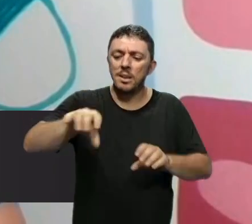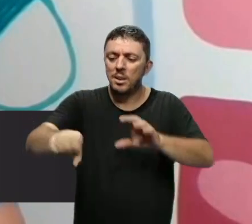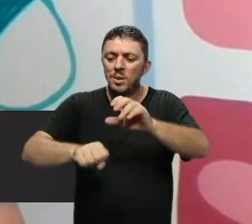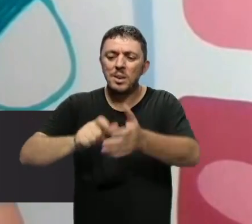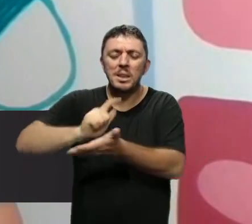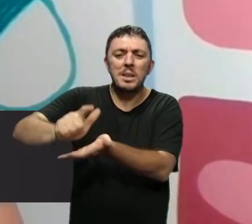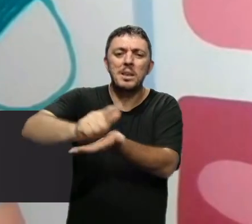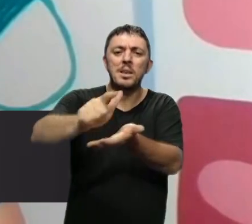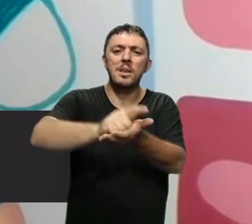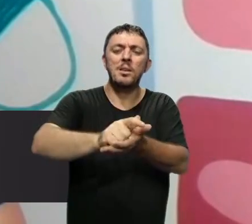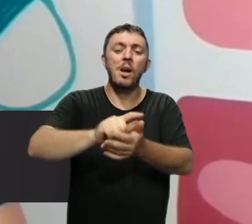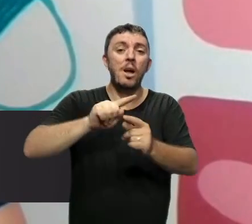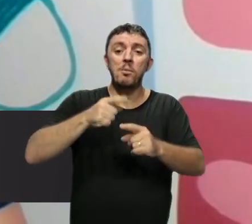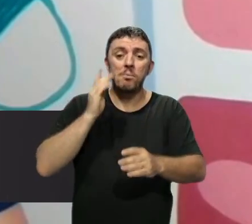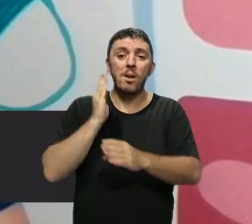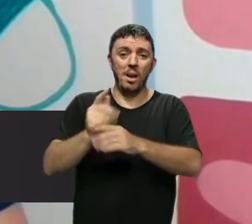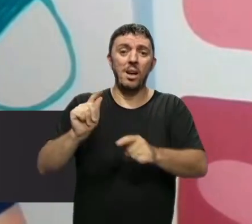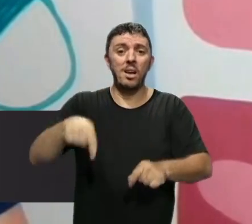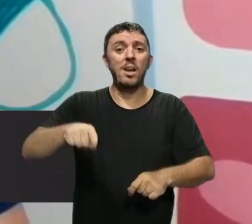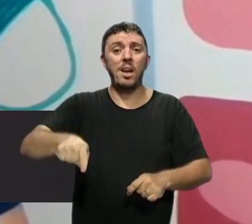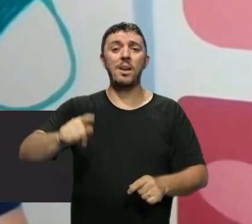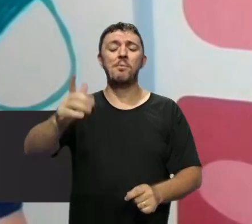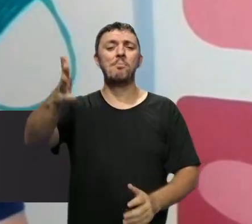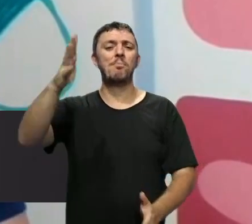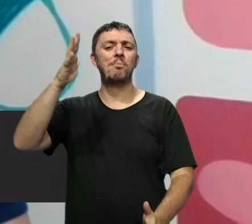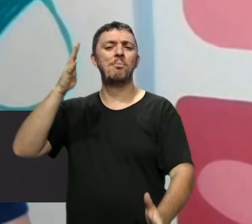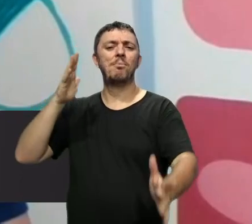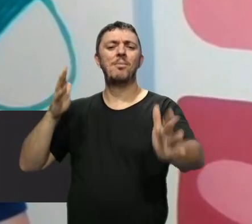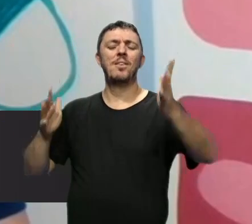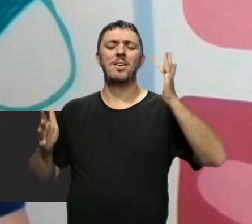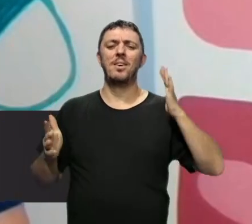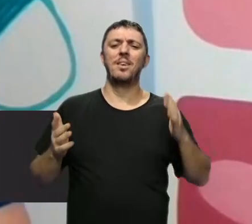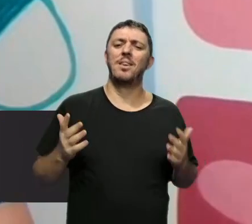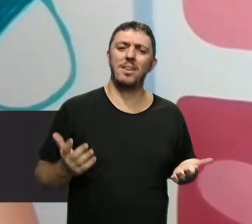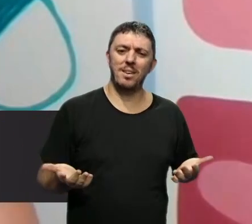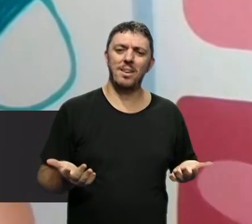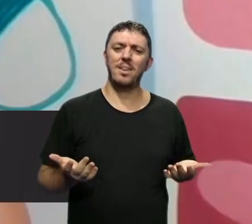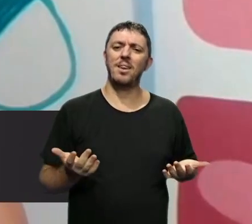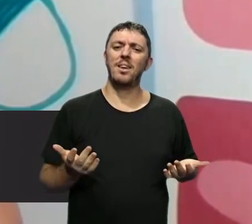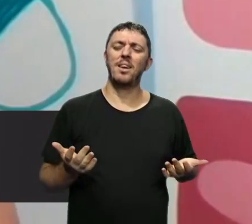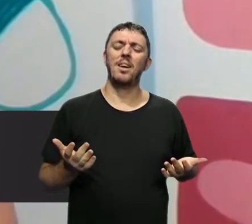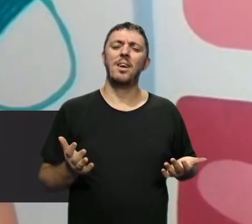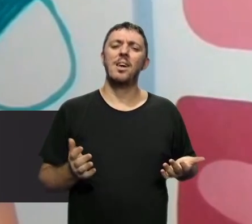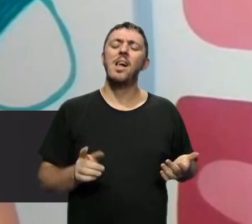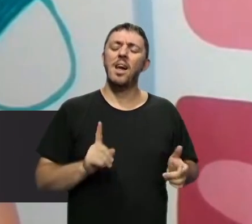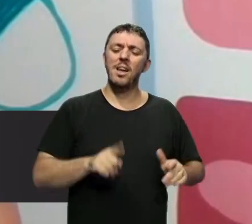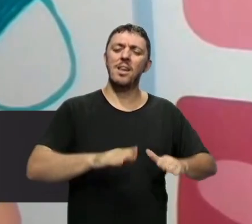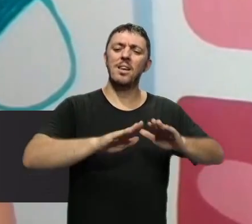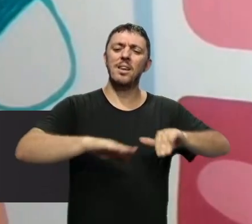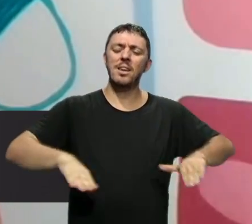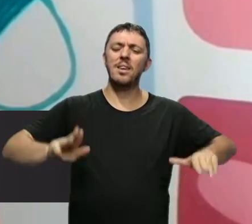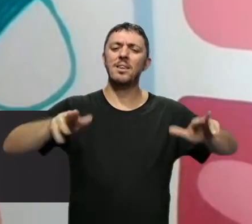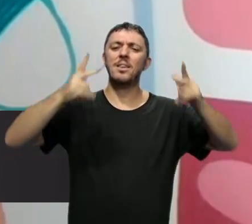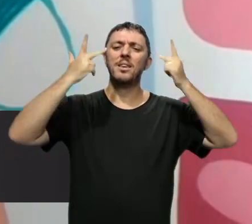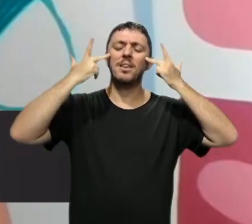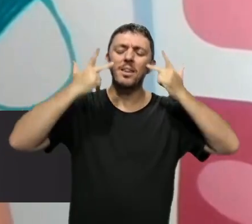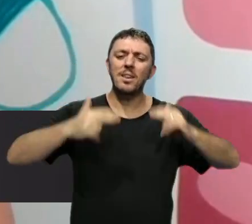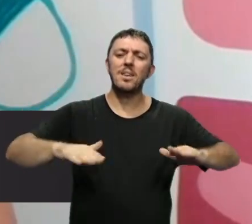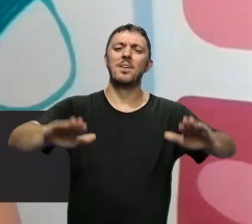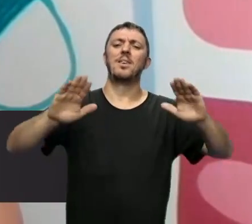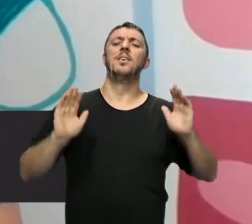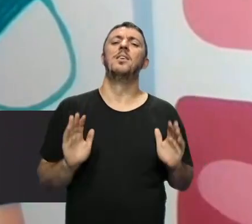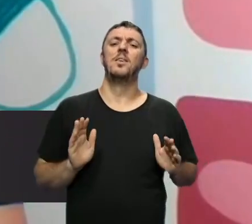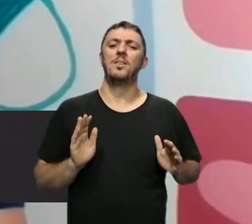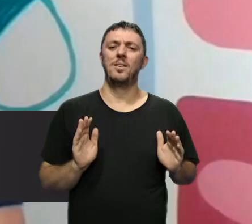E aí a gente só vai conseguindo mobilizar mais ainda pessoas, né? O Ser Criança Natural, assim, no percurso de